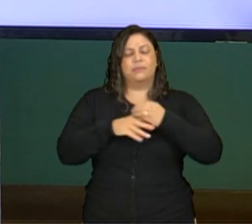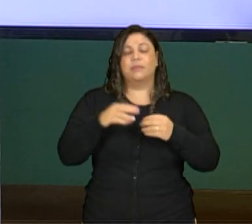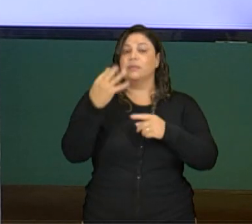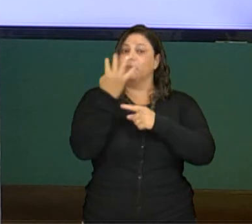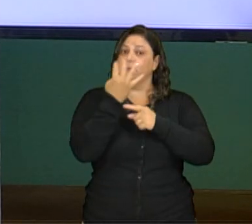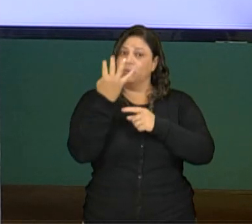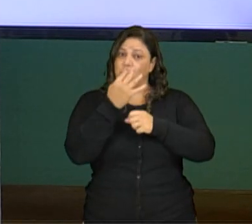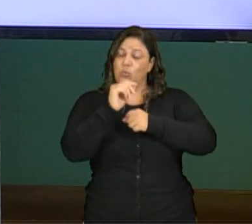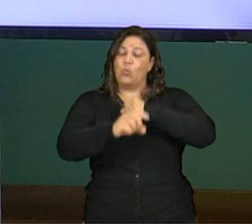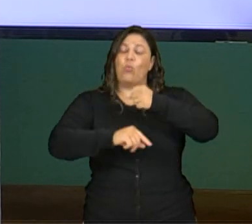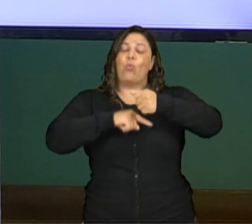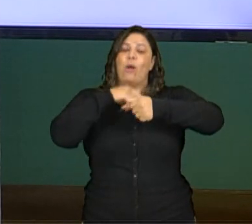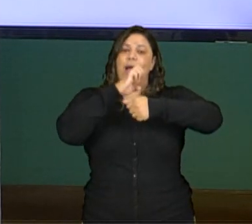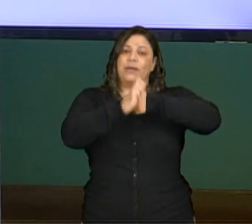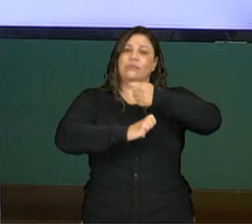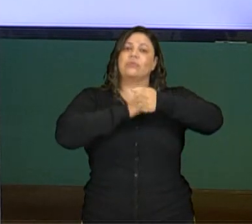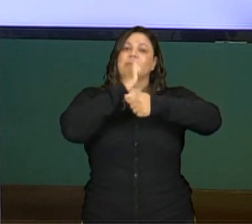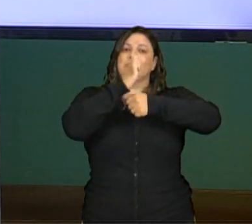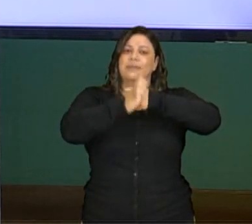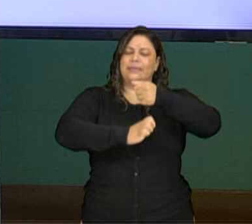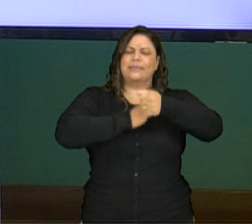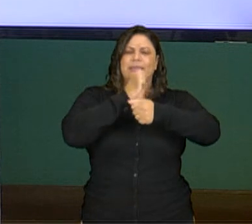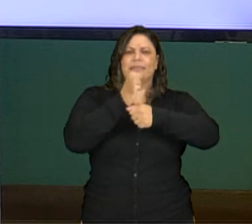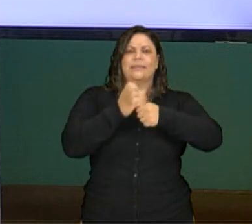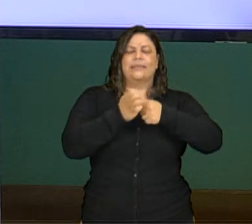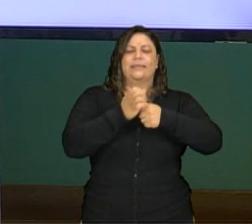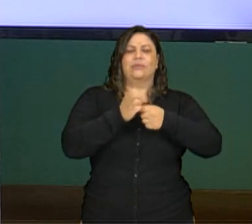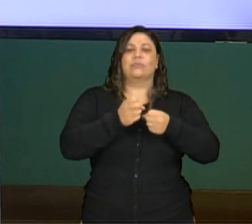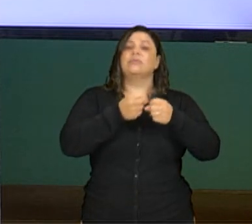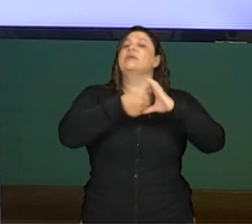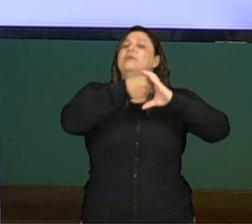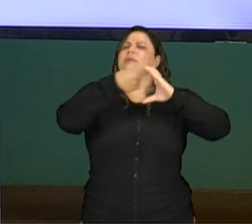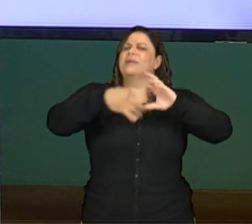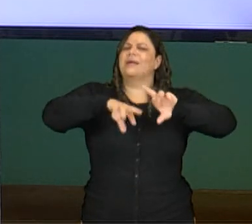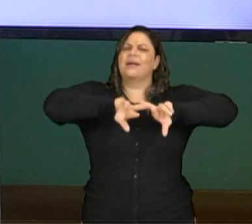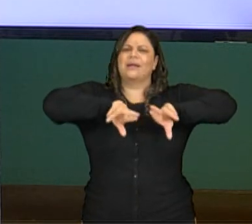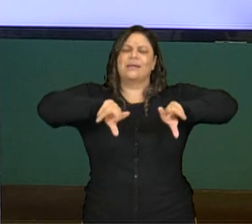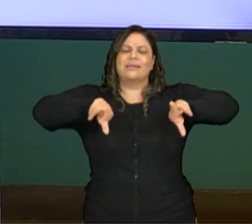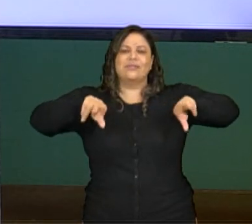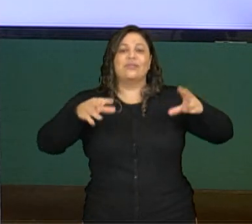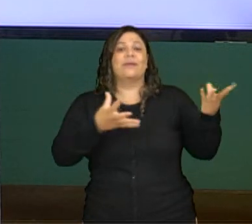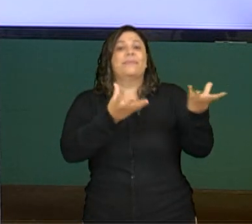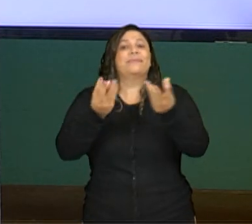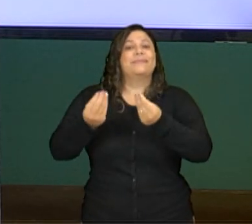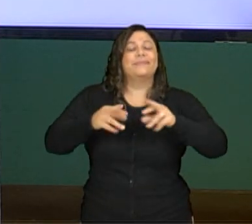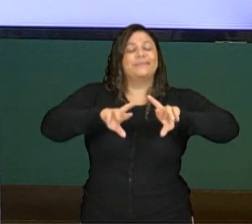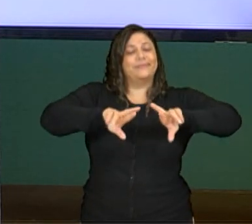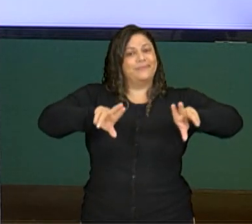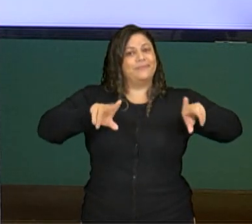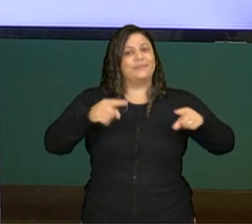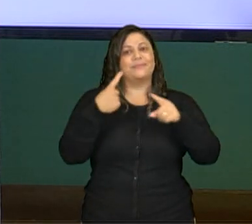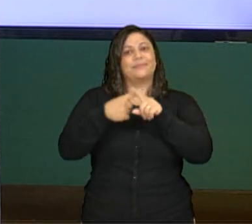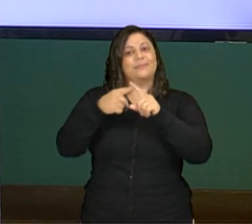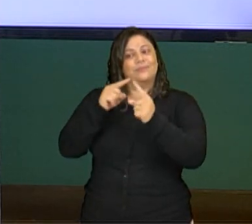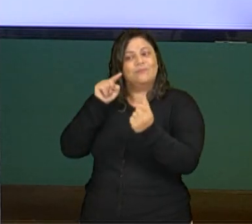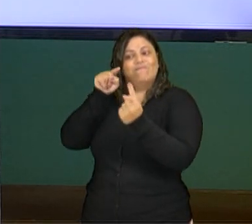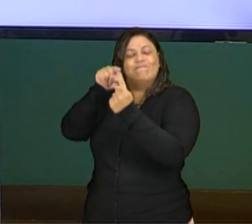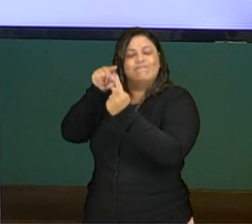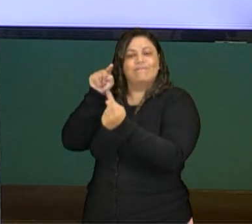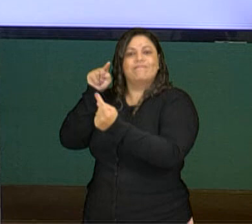elétrons e isso vai definir muita coisa do átomo de carbono. Por quê? Vai definir que ele